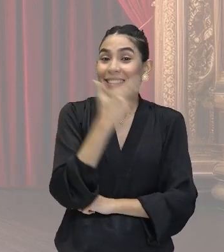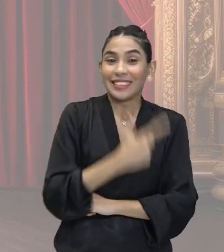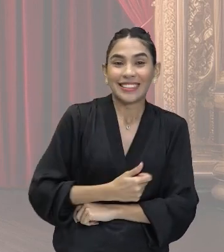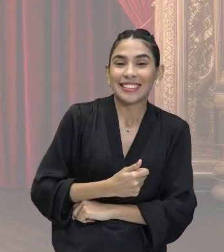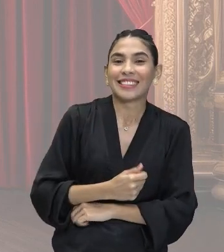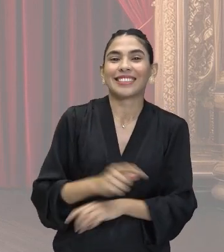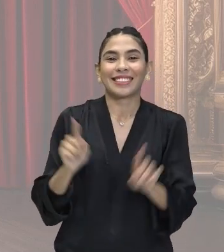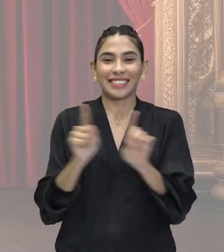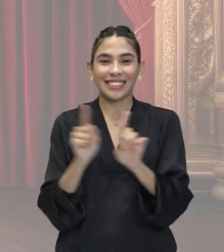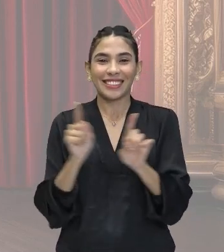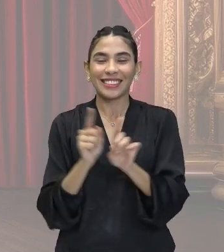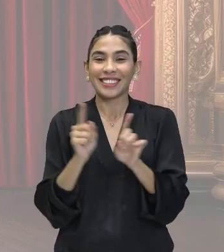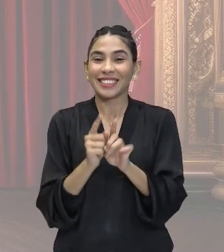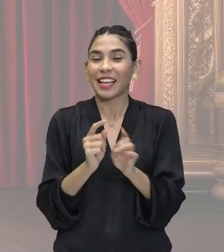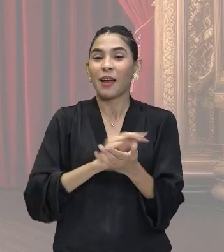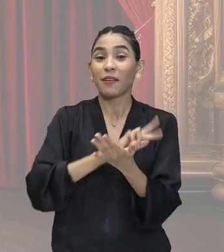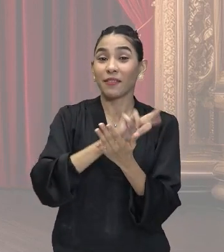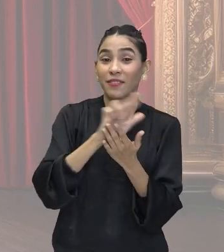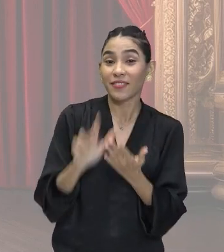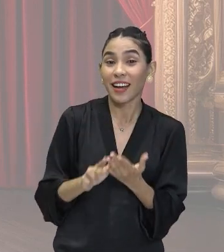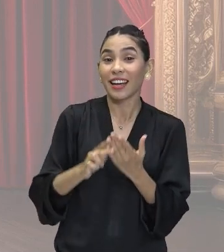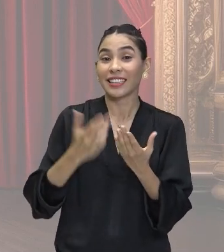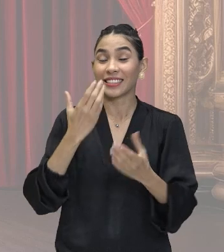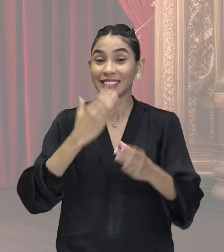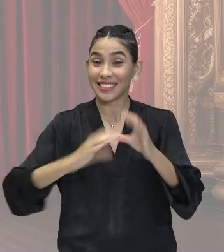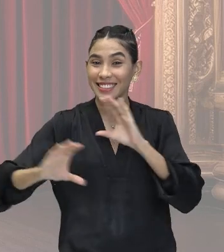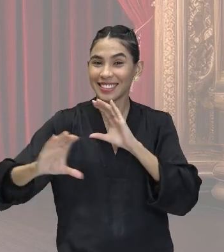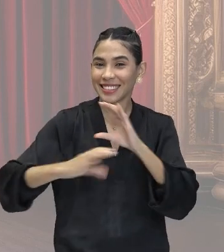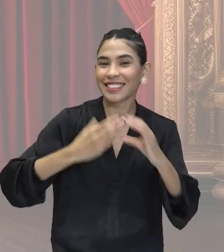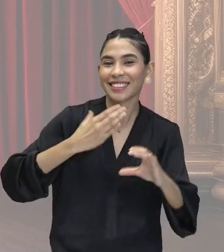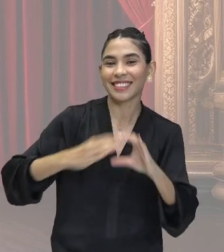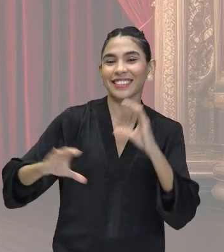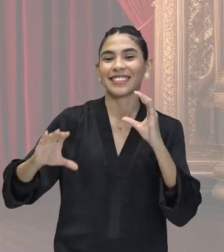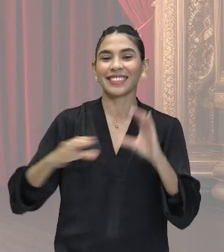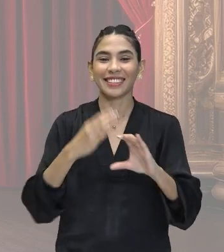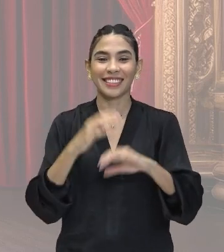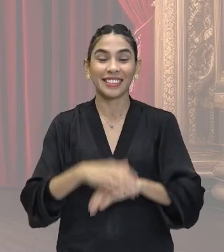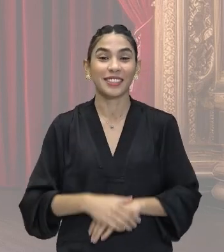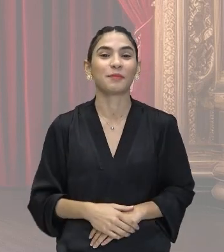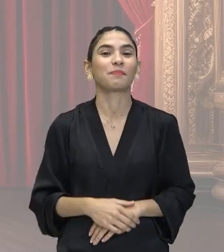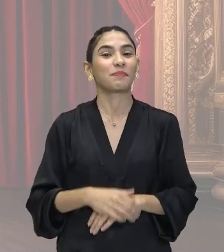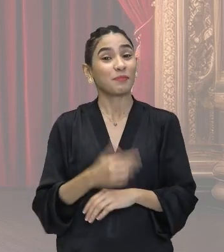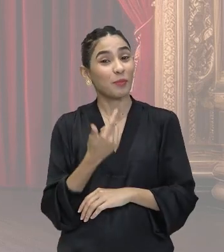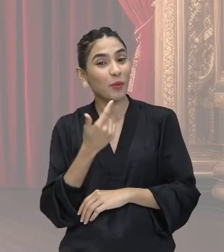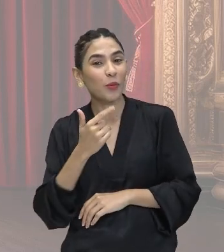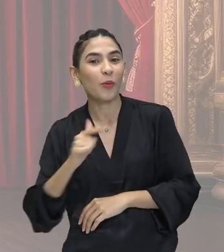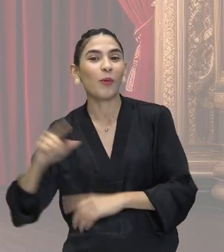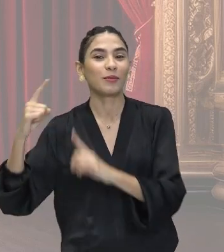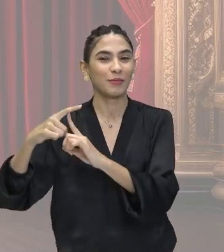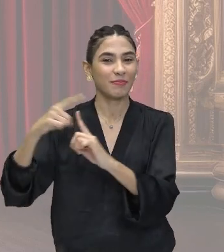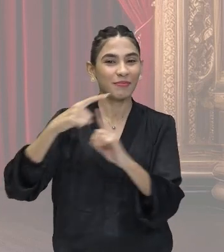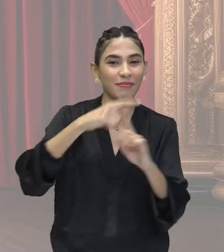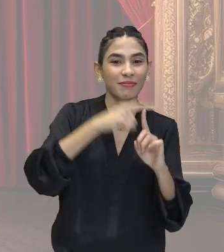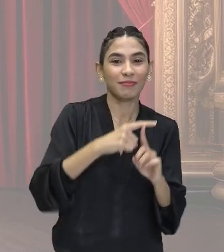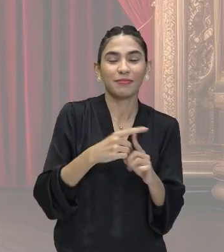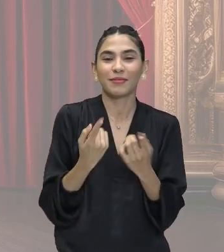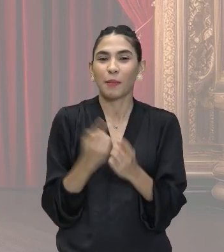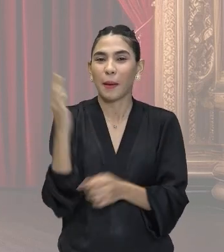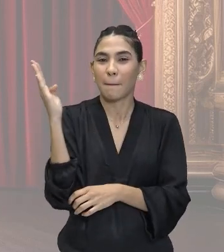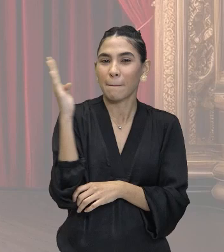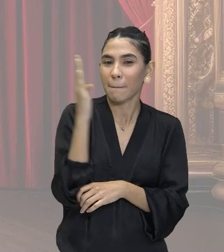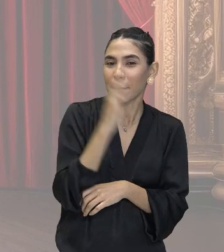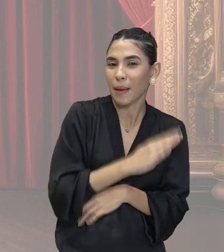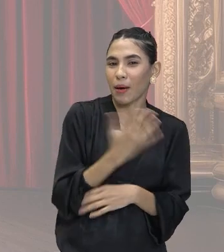tudo quanto é vário, canta no martelo. Outros sapos pipas, o mal em si